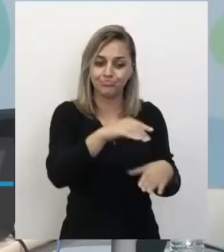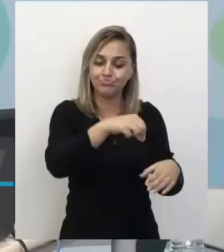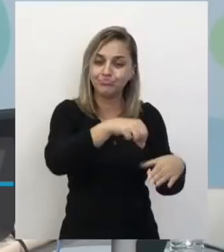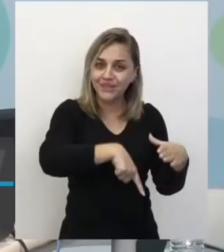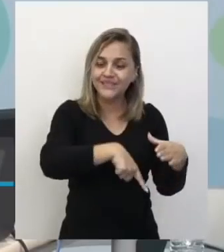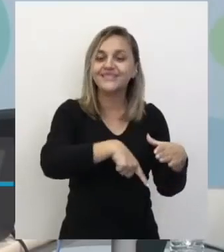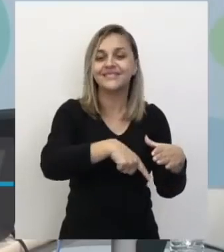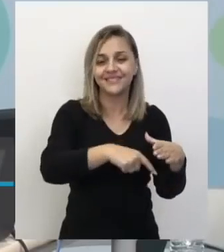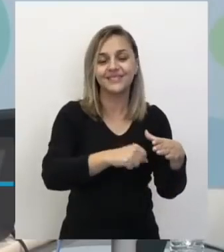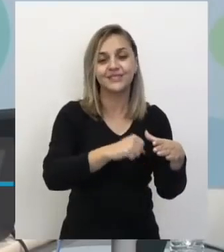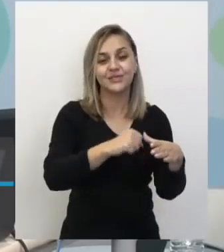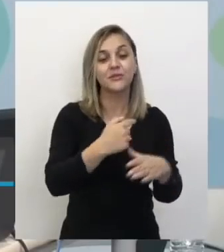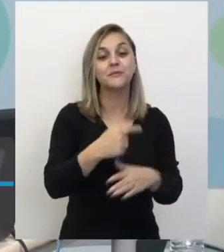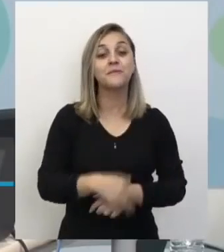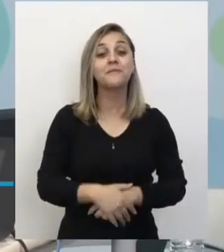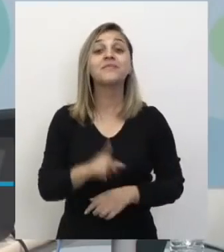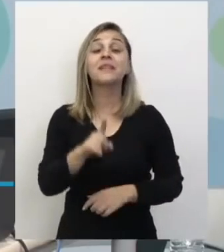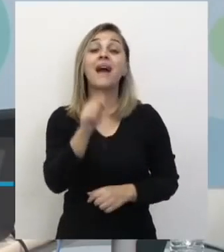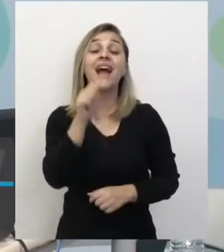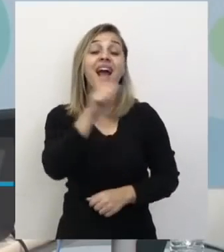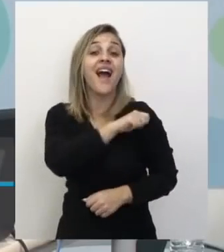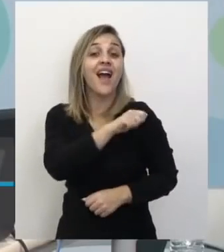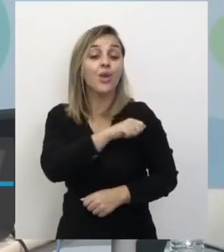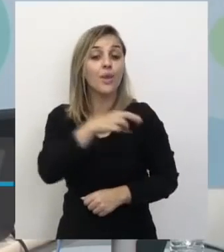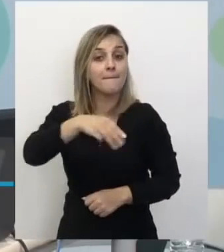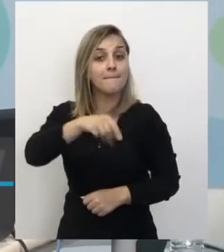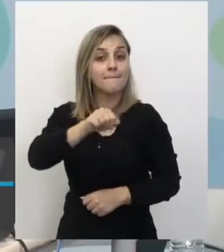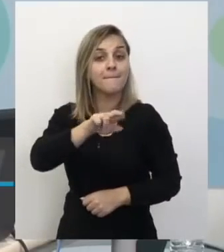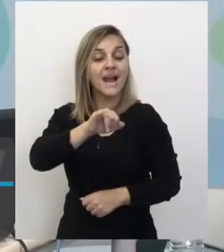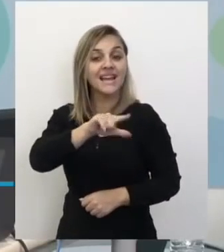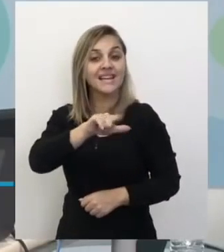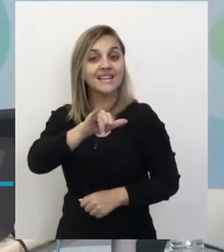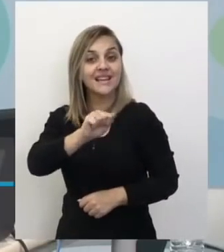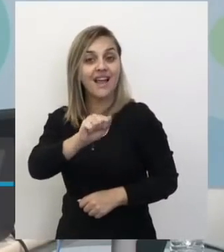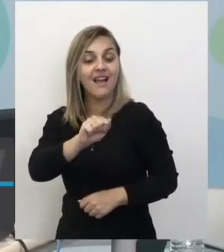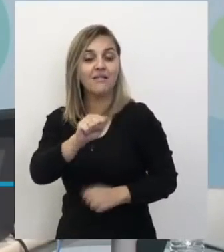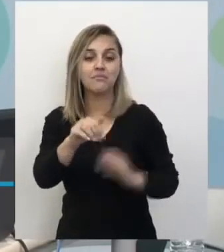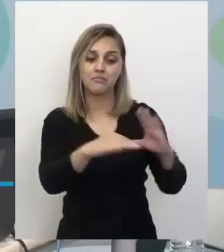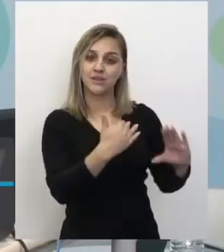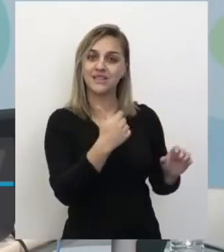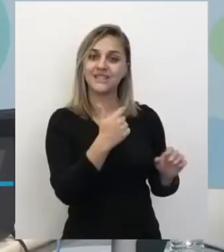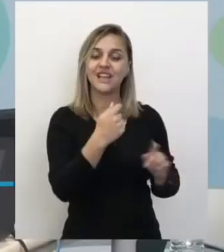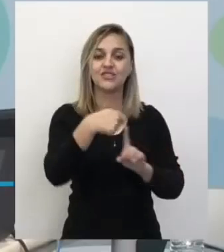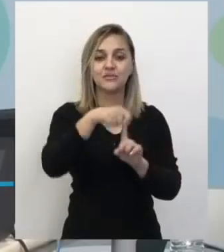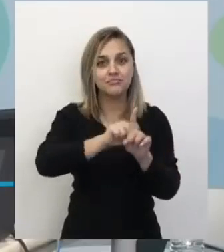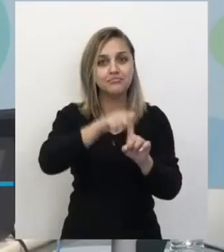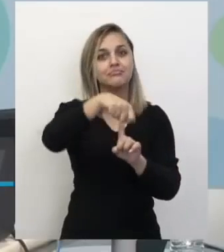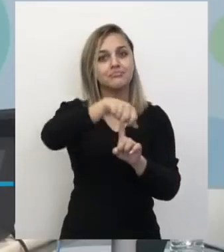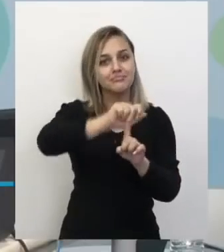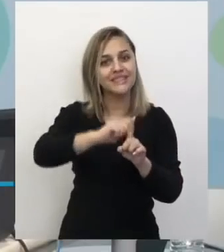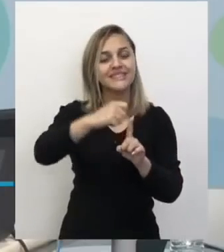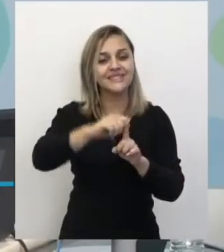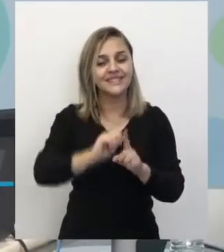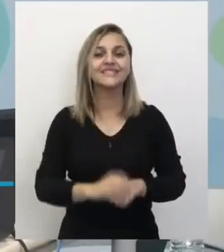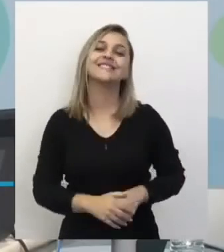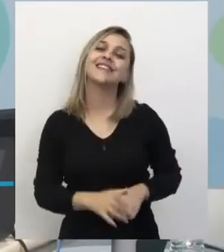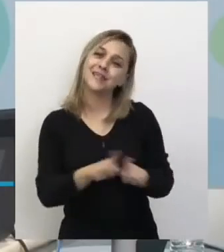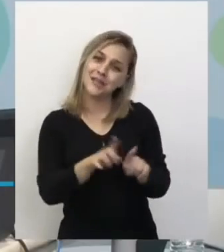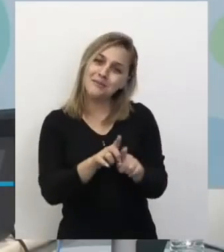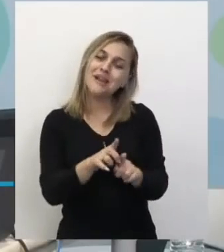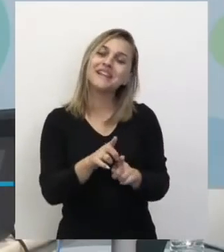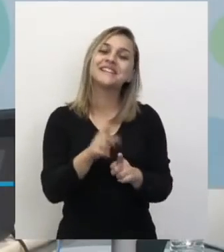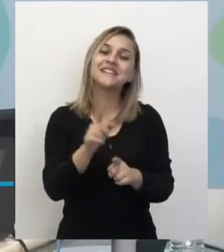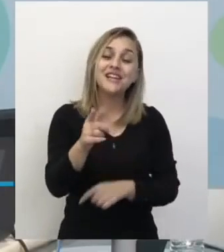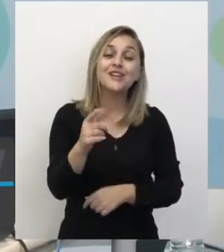aluna é a Marília, que escreveu aqui banana, mas eu tenho aqui participação aqui do José, que apesar de ter falado só, bom dia. José, coloca a